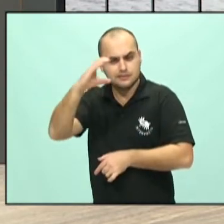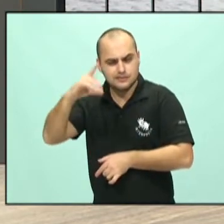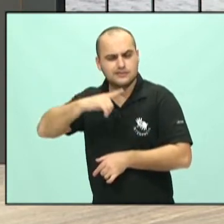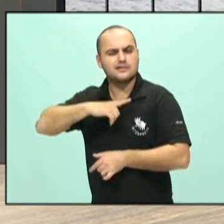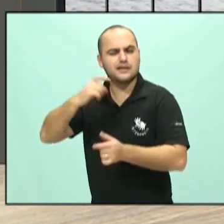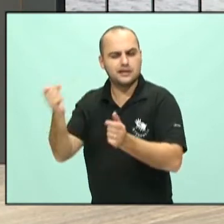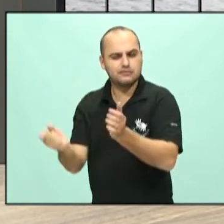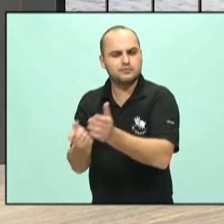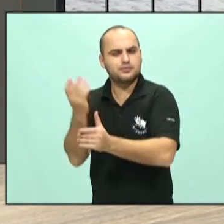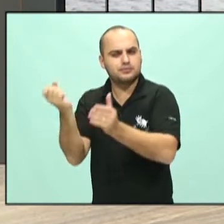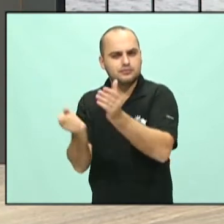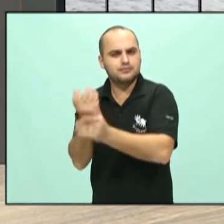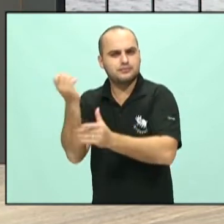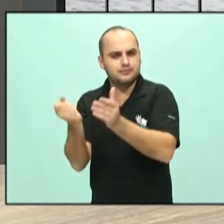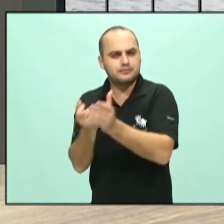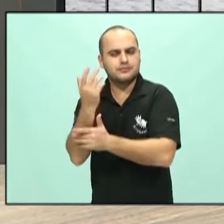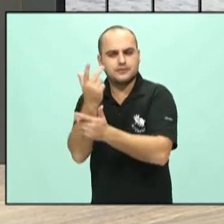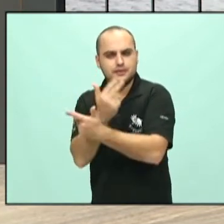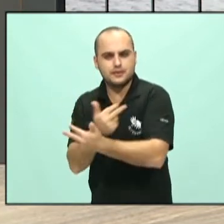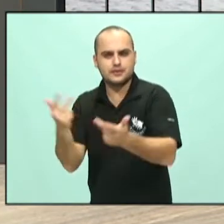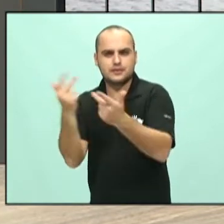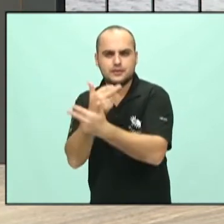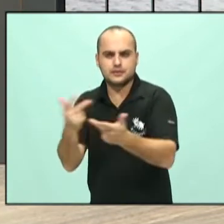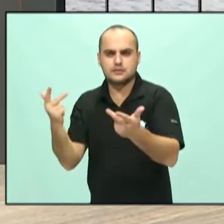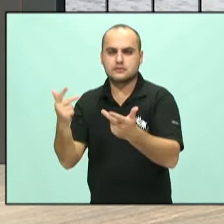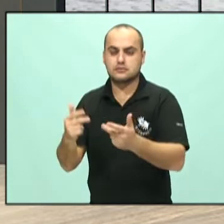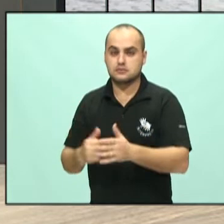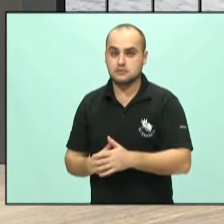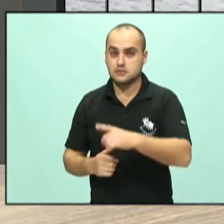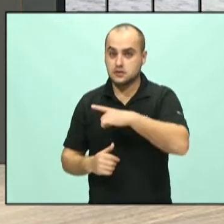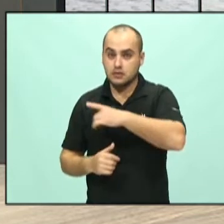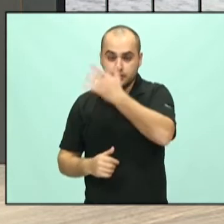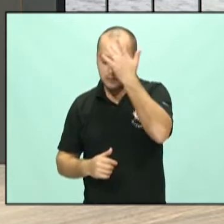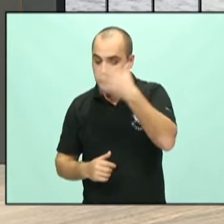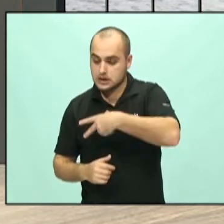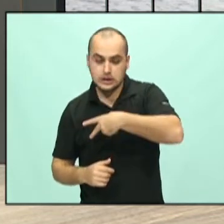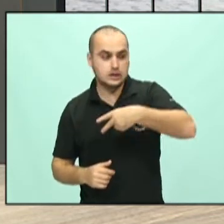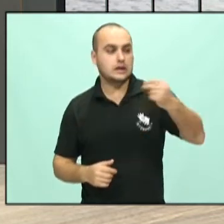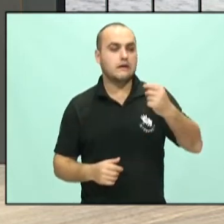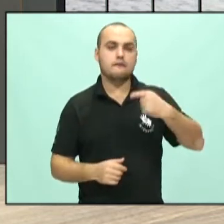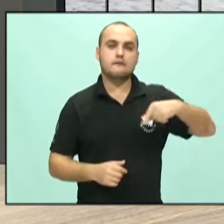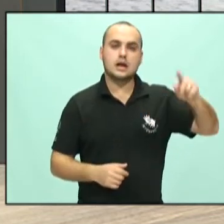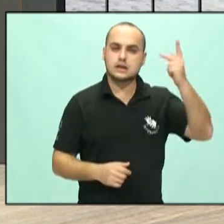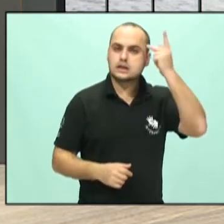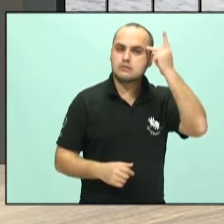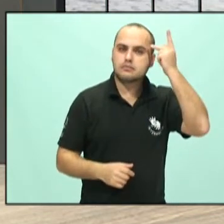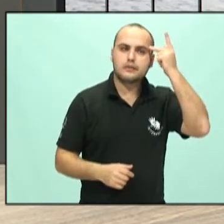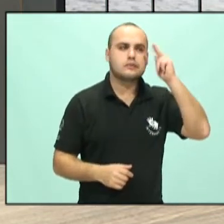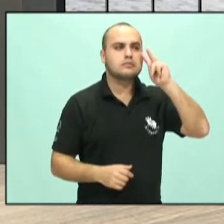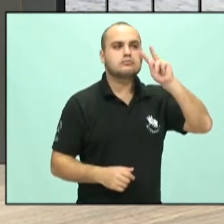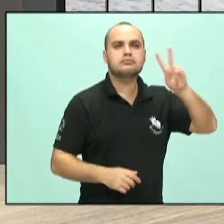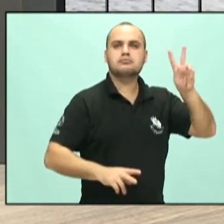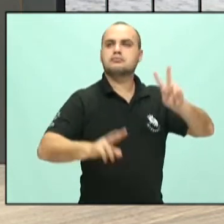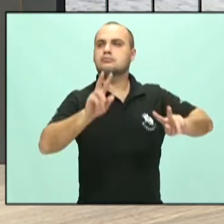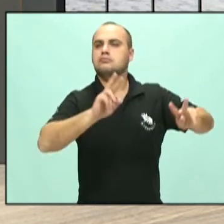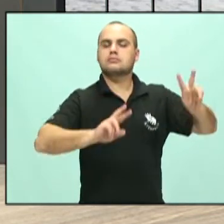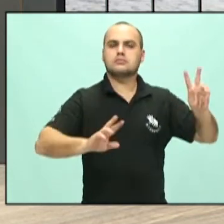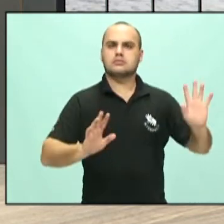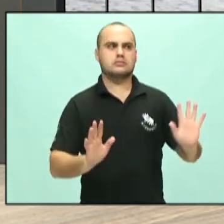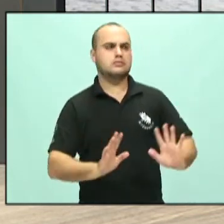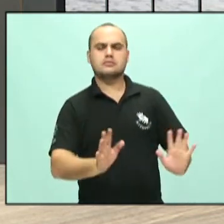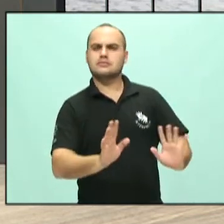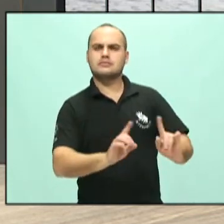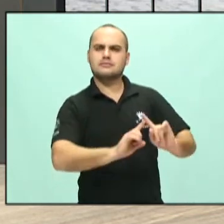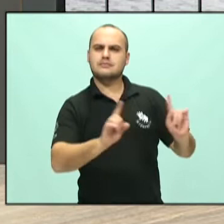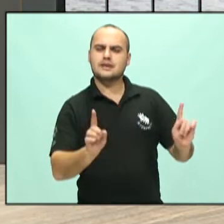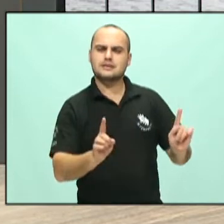tendo muita produção. Inclusive, muitas pessoas saem daqui para São Paulo buscando essa visibilidade, né? Então, é muito importante a gente também pensar